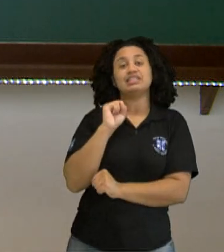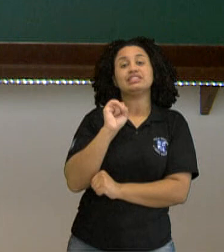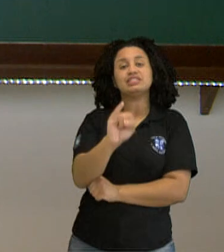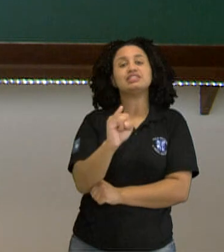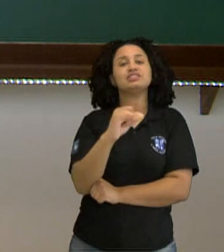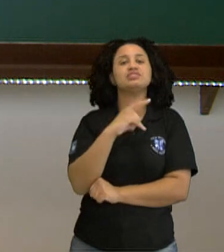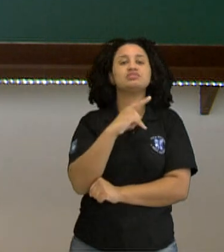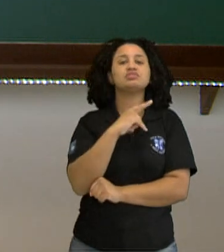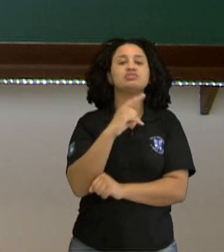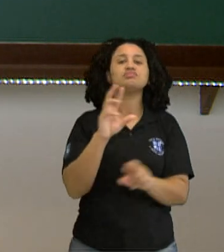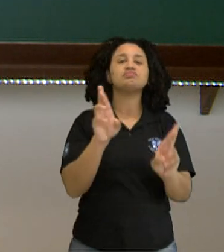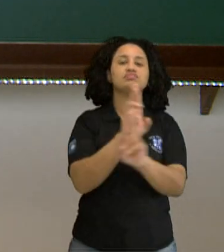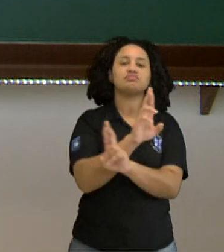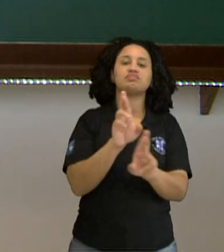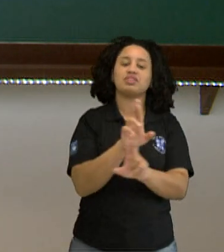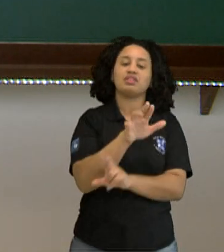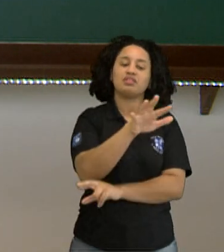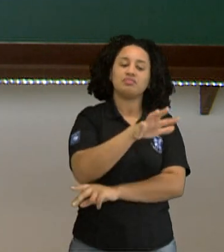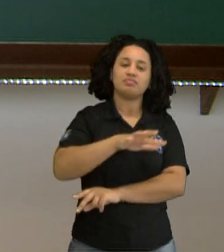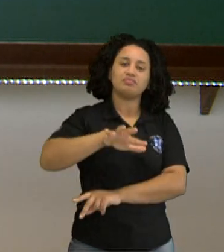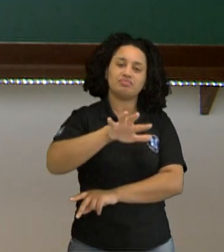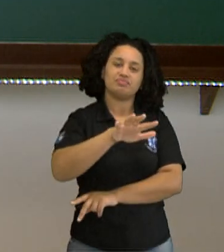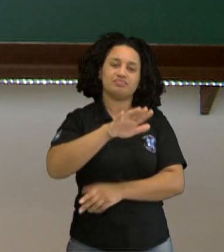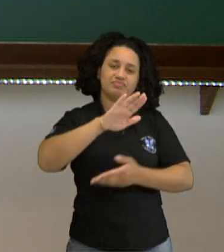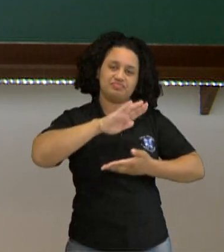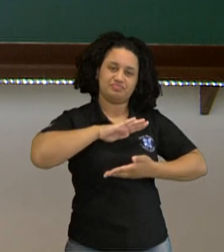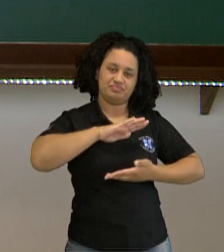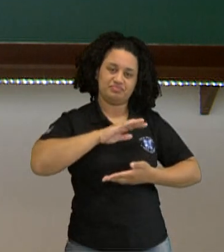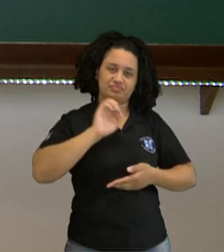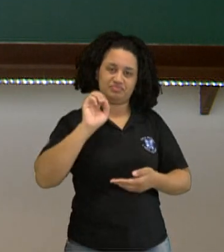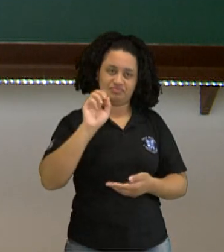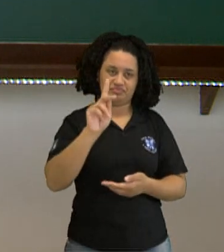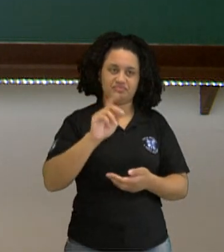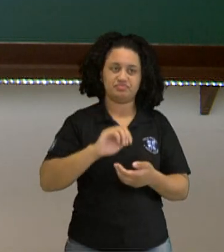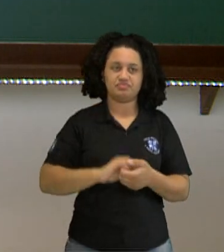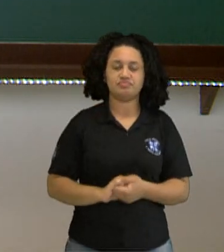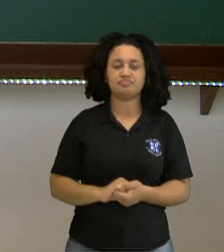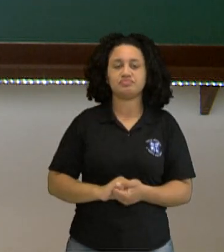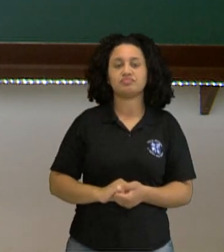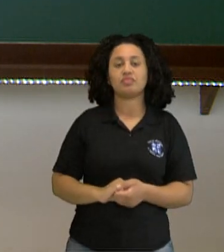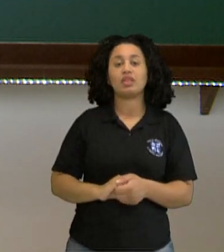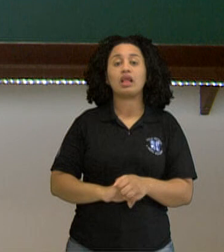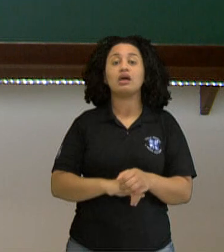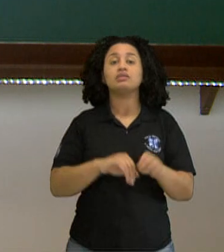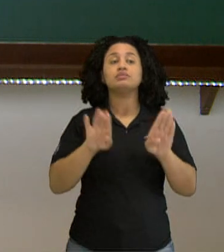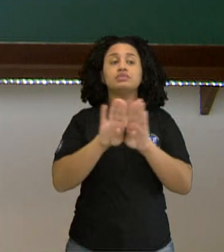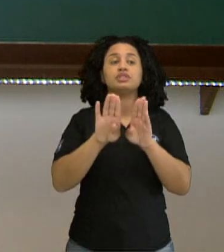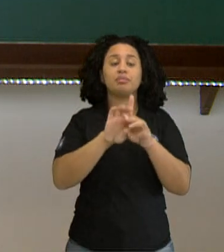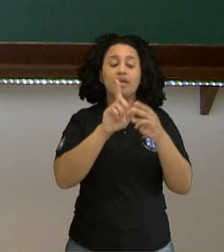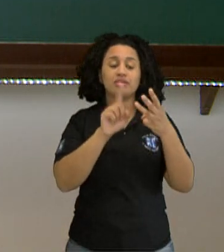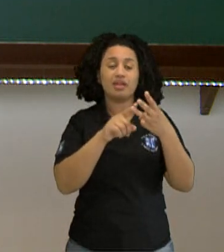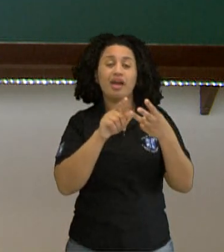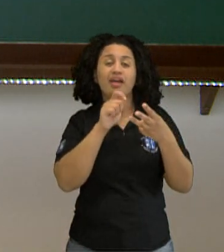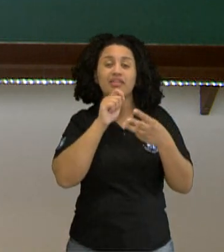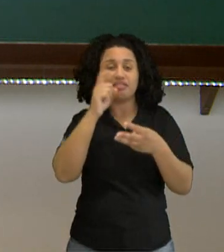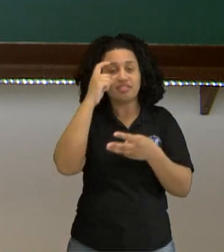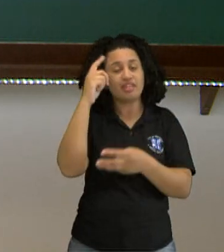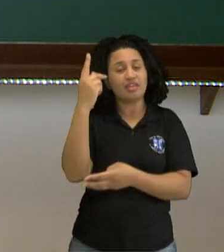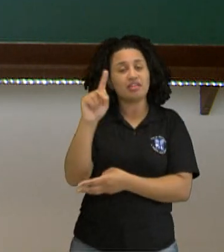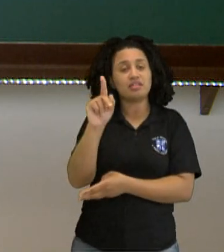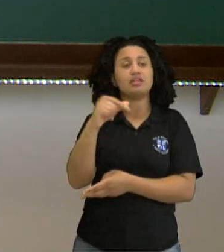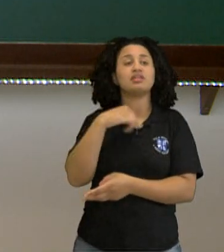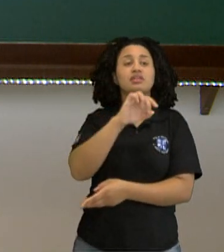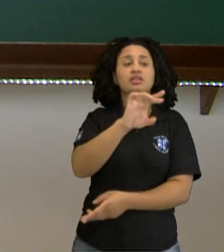relação com aquela própria realidade. Tá certo? Cada cultura é dotada de um